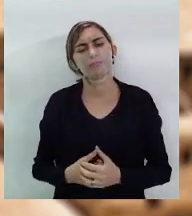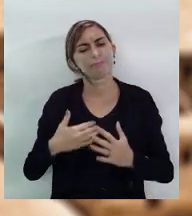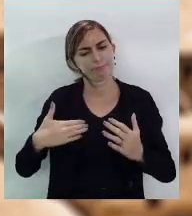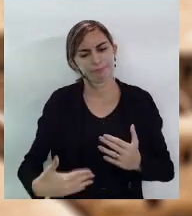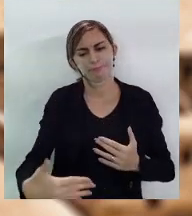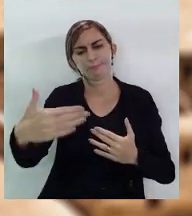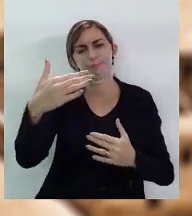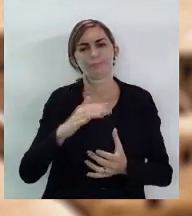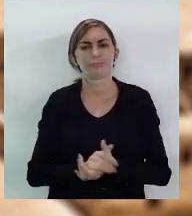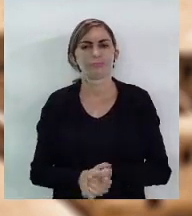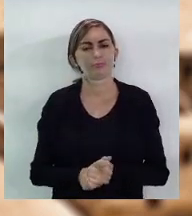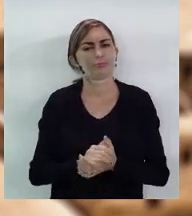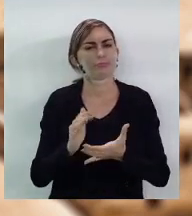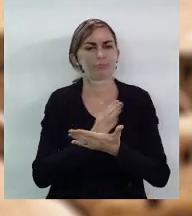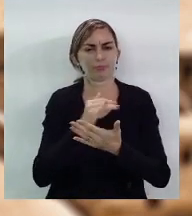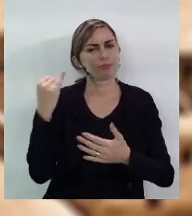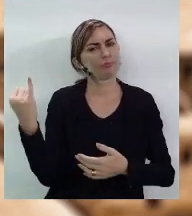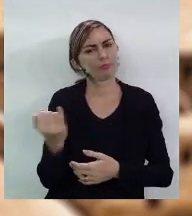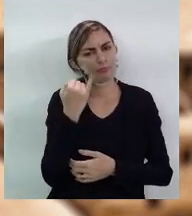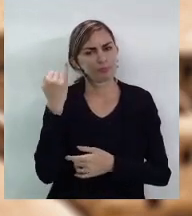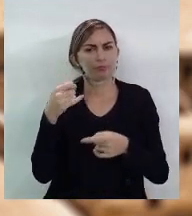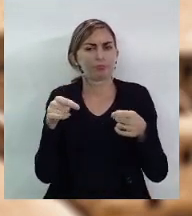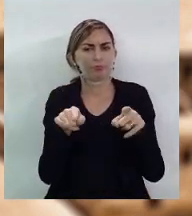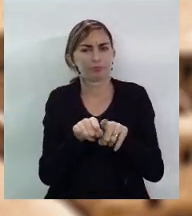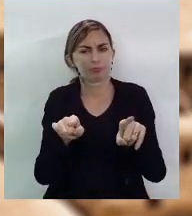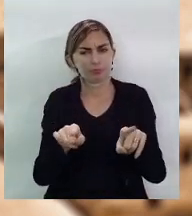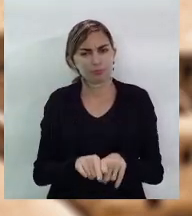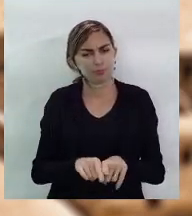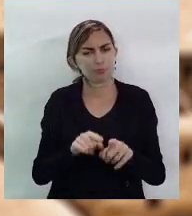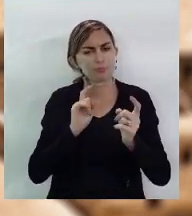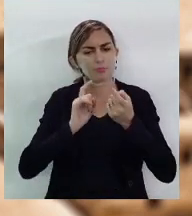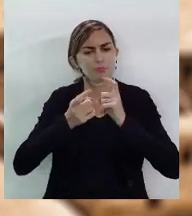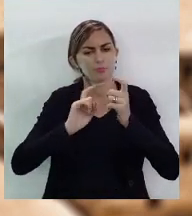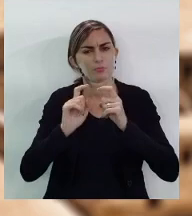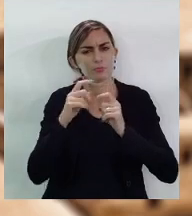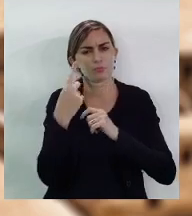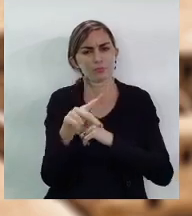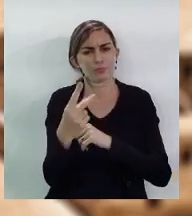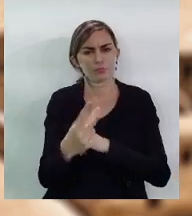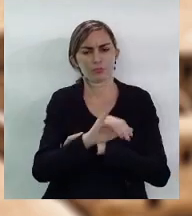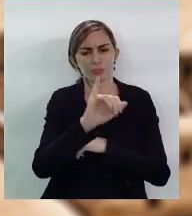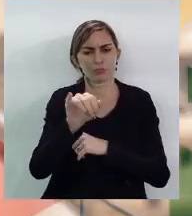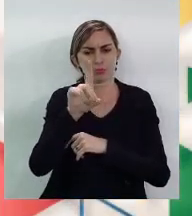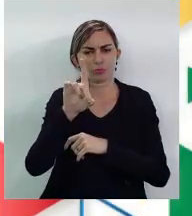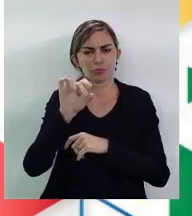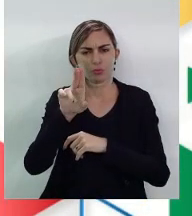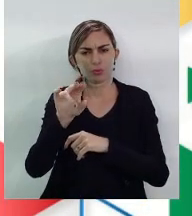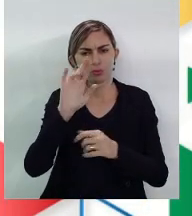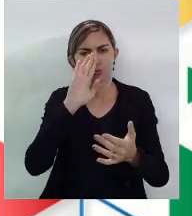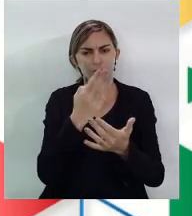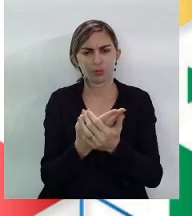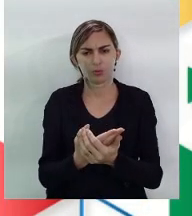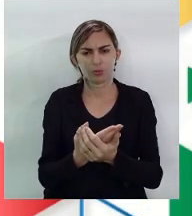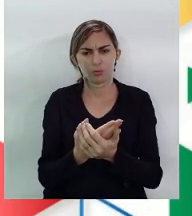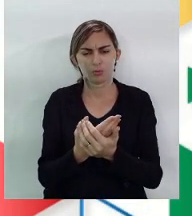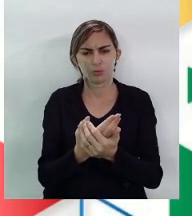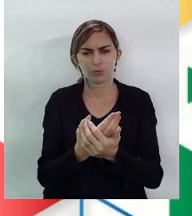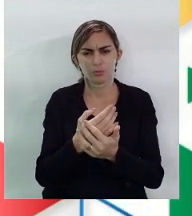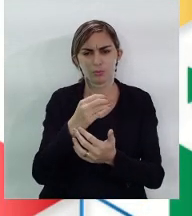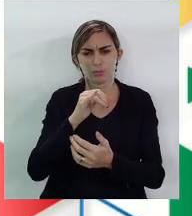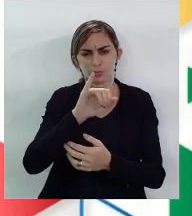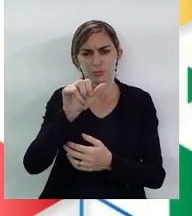adiante. Algo importantíssimo que eu gostaria de discutir com vocês é: os judeus acreditam em